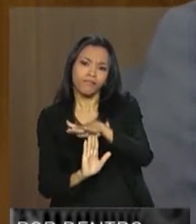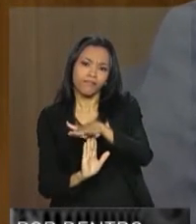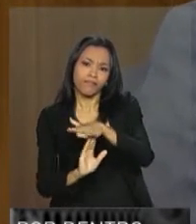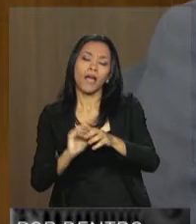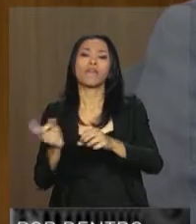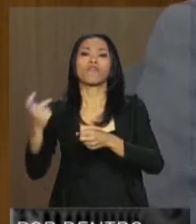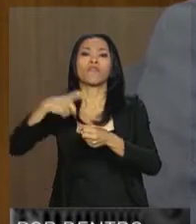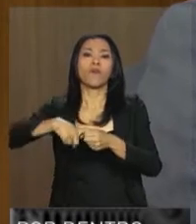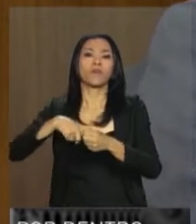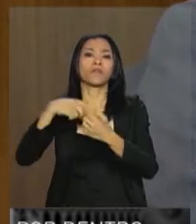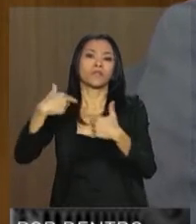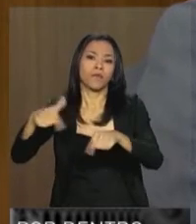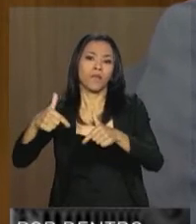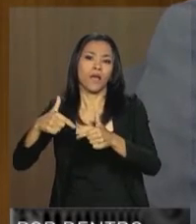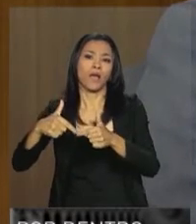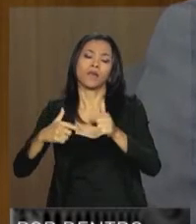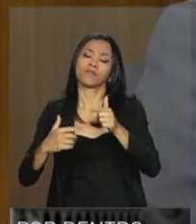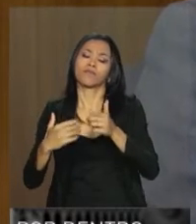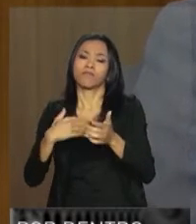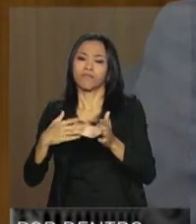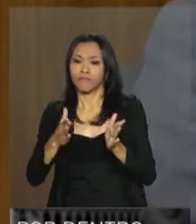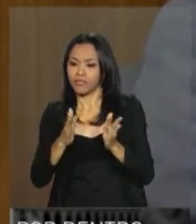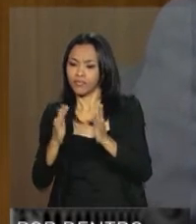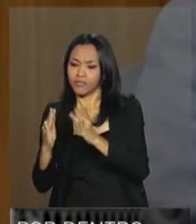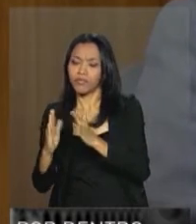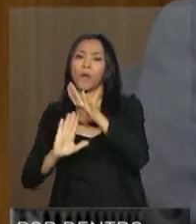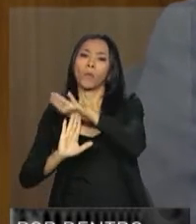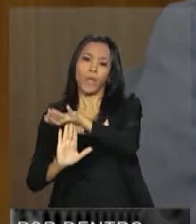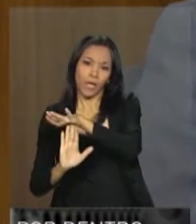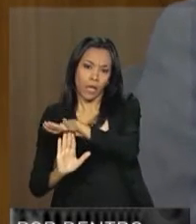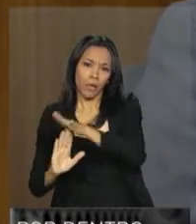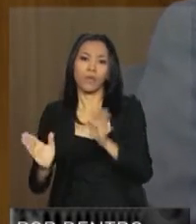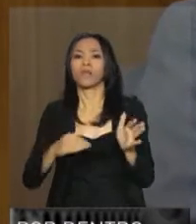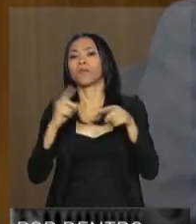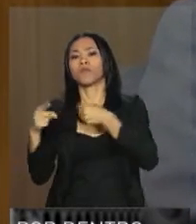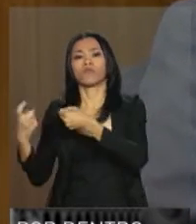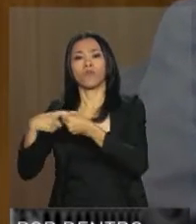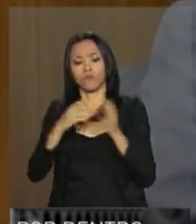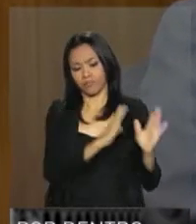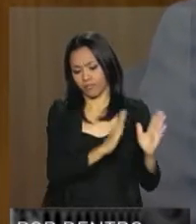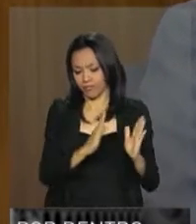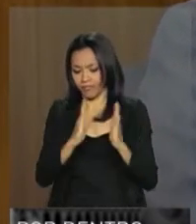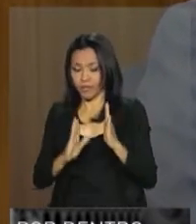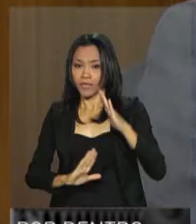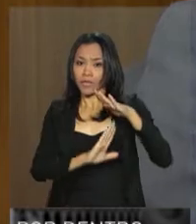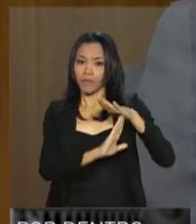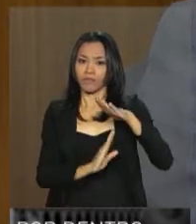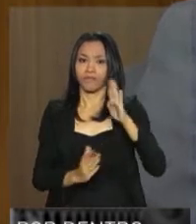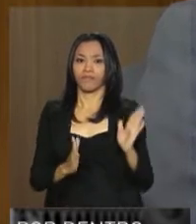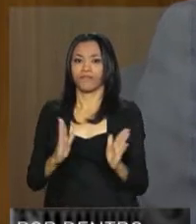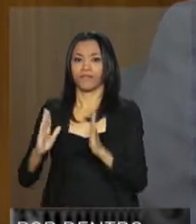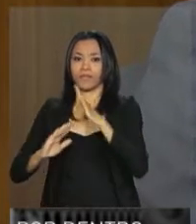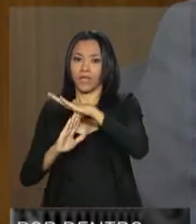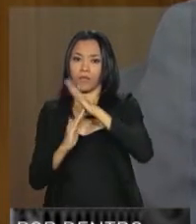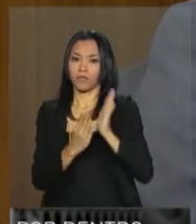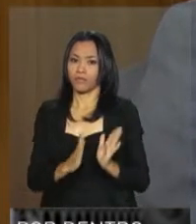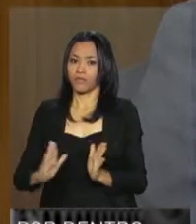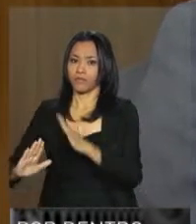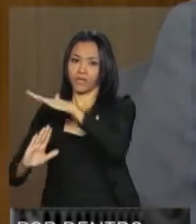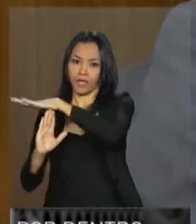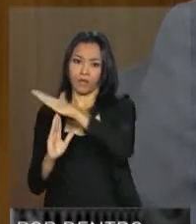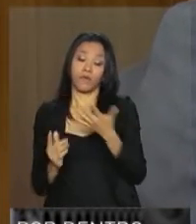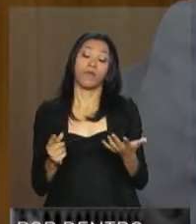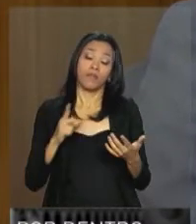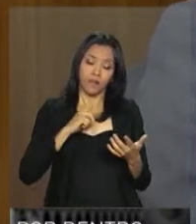trabalhador e ele ele estará na formalidade ter a garantia de acesso aos demais benefícios